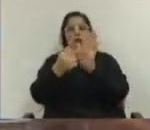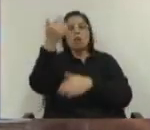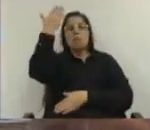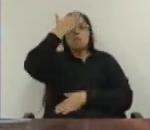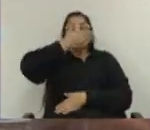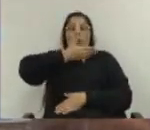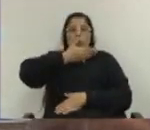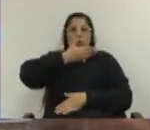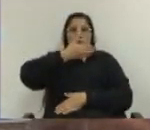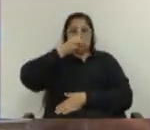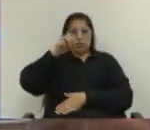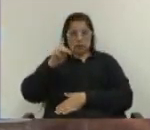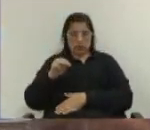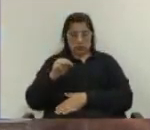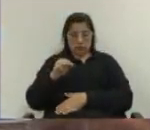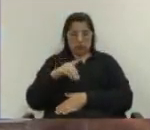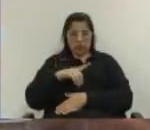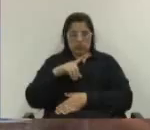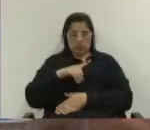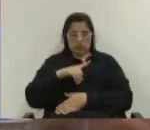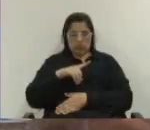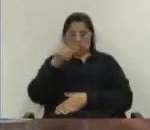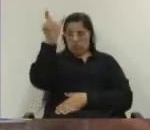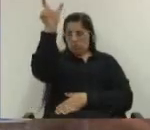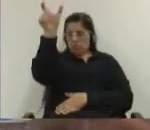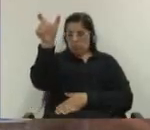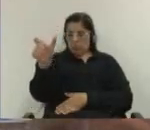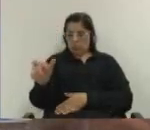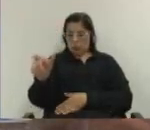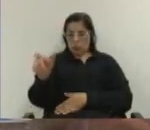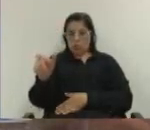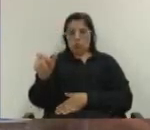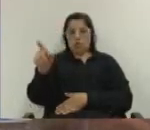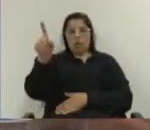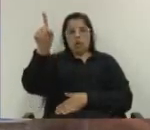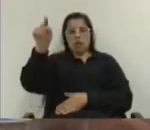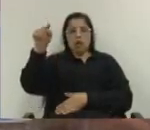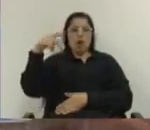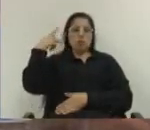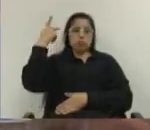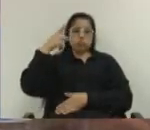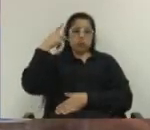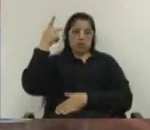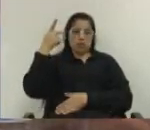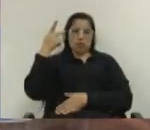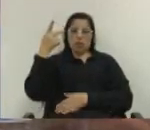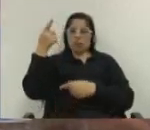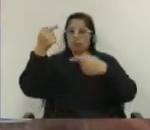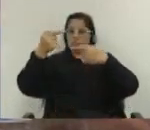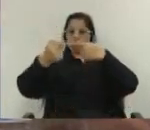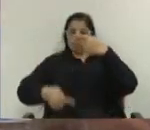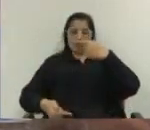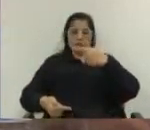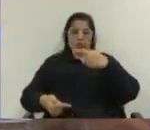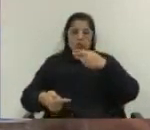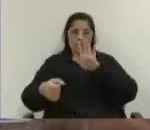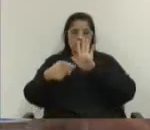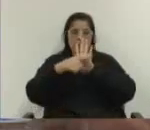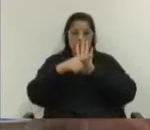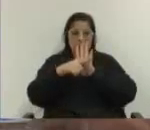provas. Se o denunciante for vereador, ficará impedido de voltar sobre